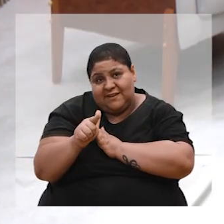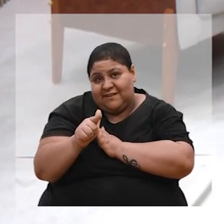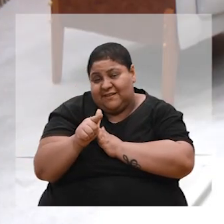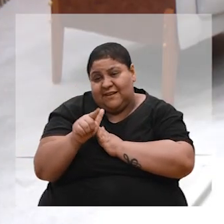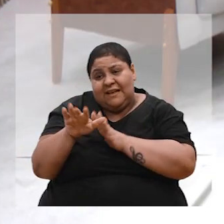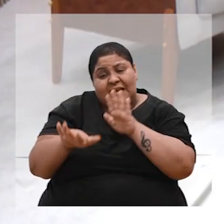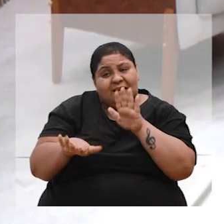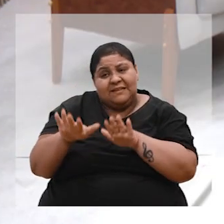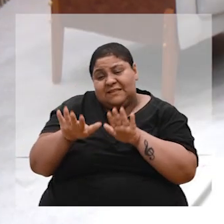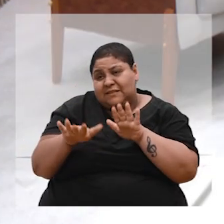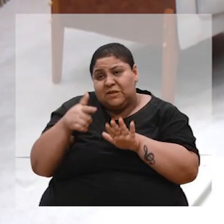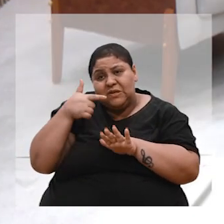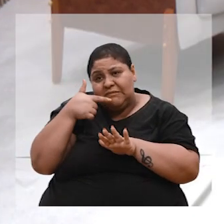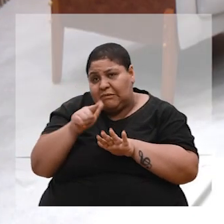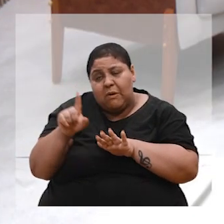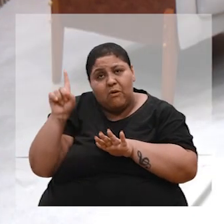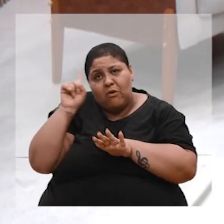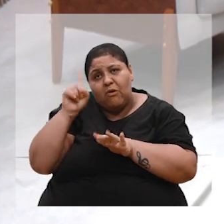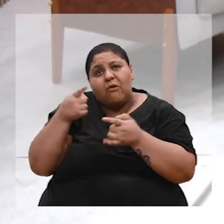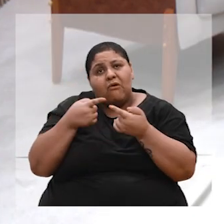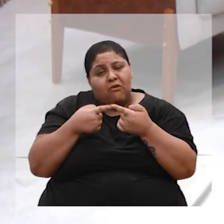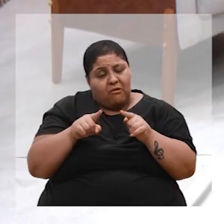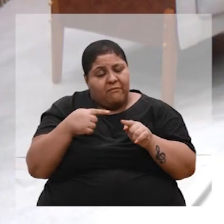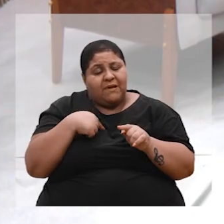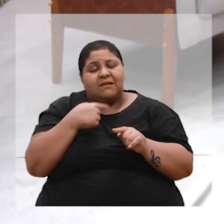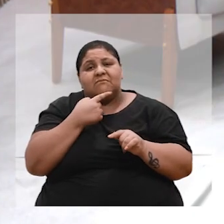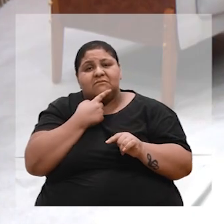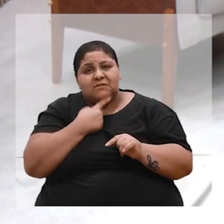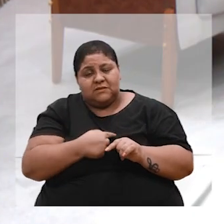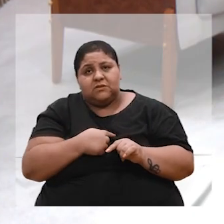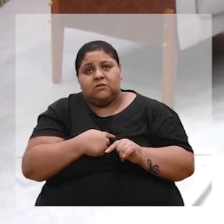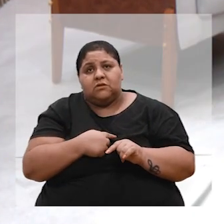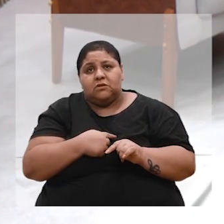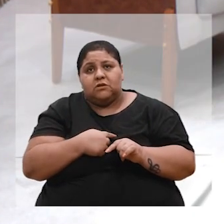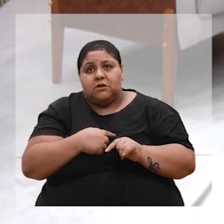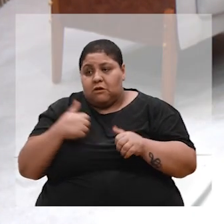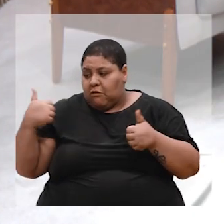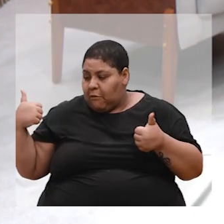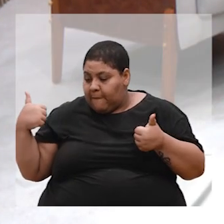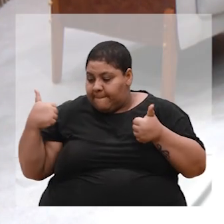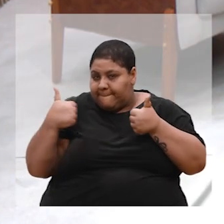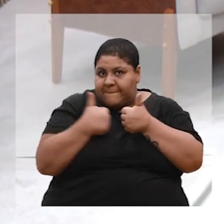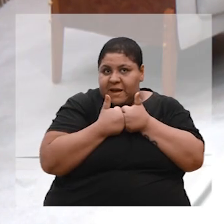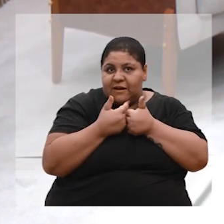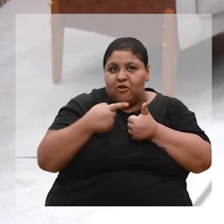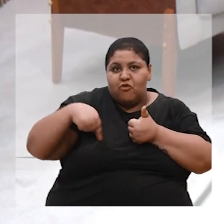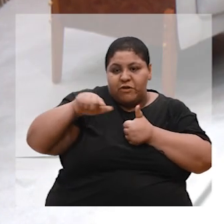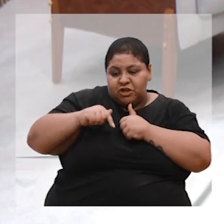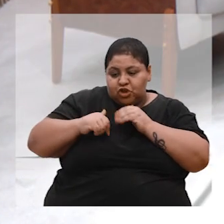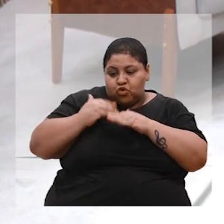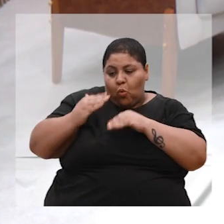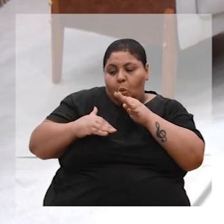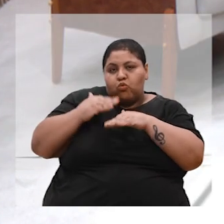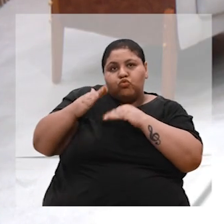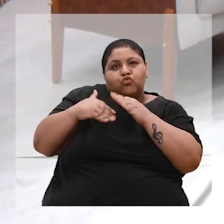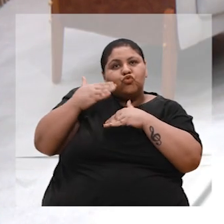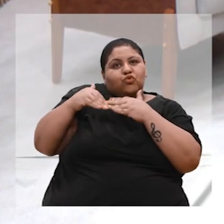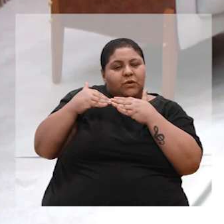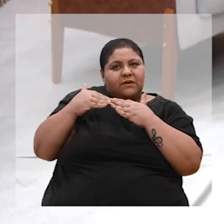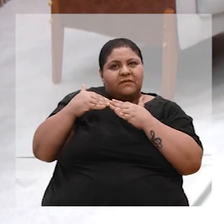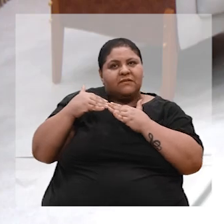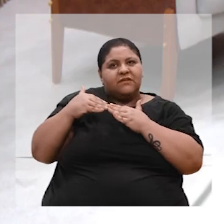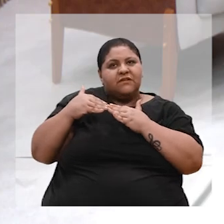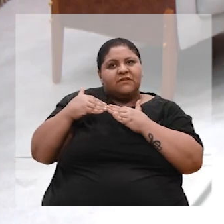consegue, não é sempre que isso aí não é uma rotina, mas é uma coisa que eu gosto de trazer ele para perto de mim para a gente tentar construir,